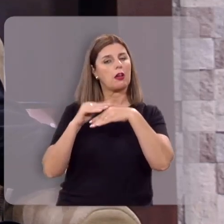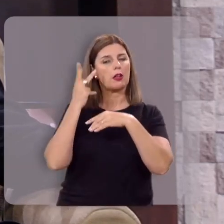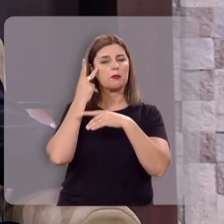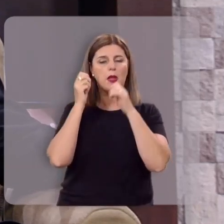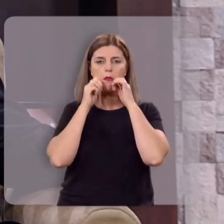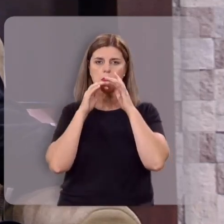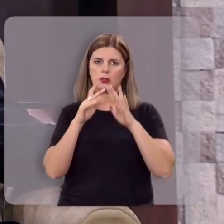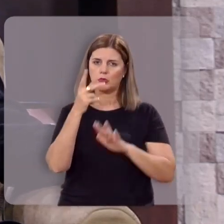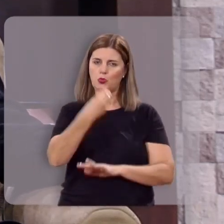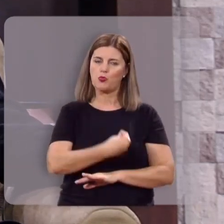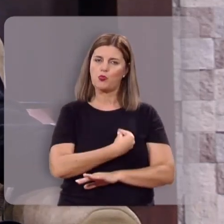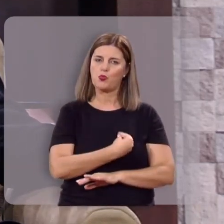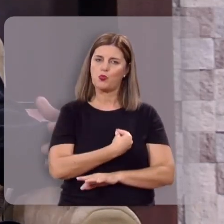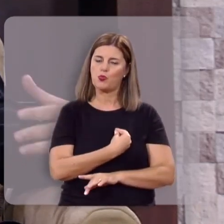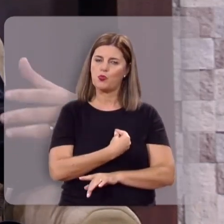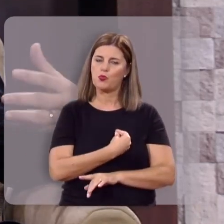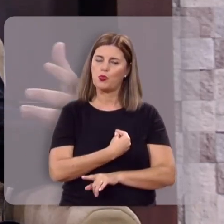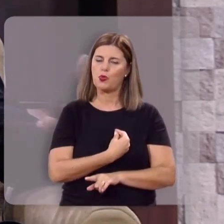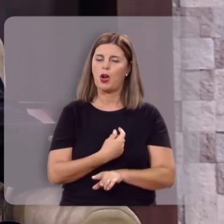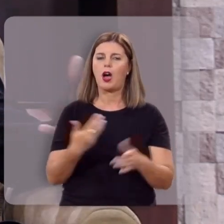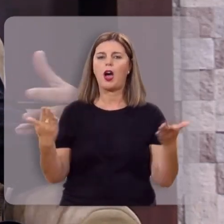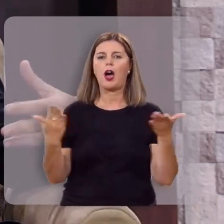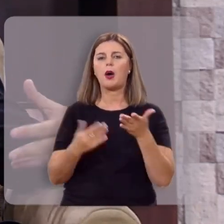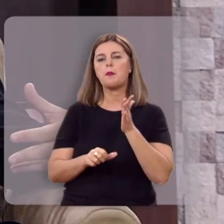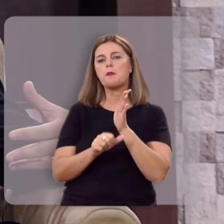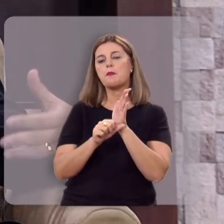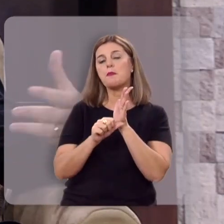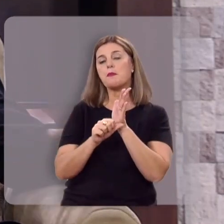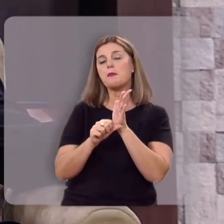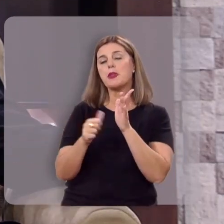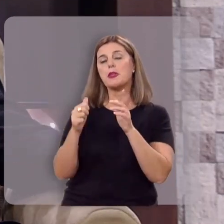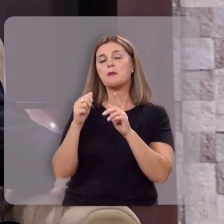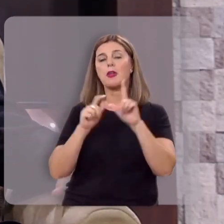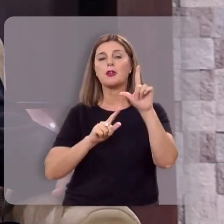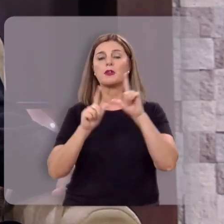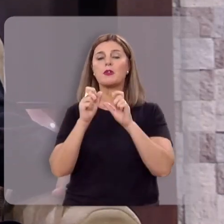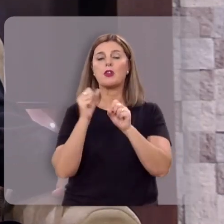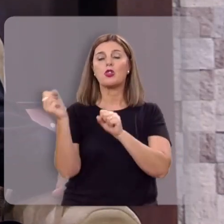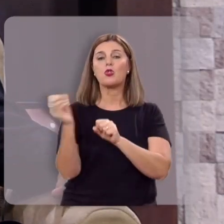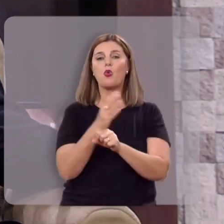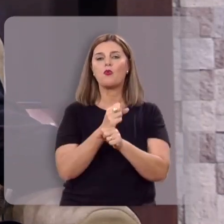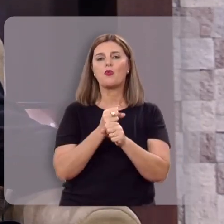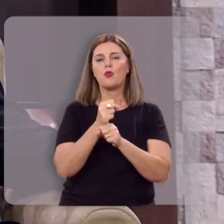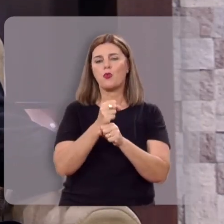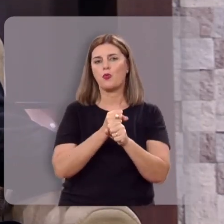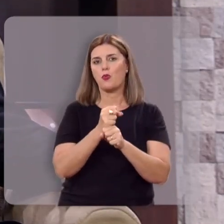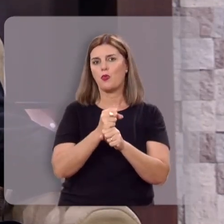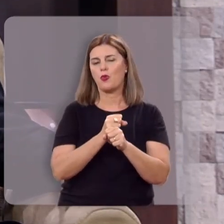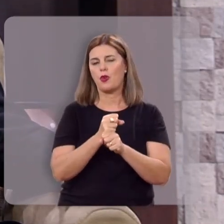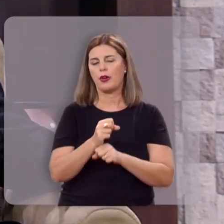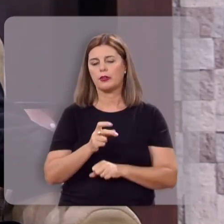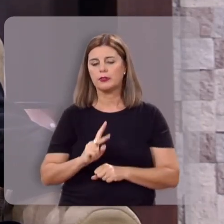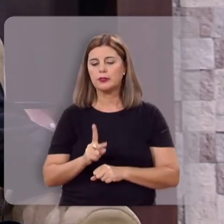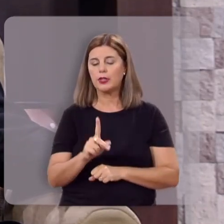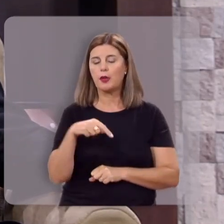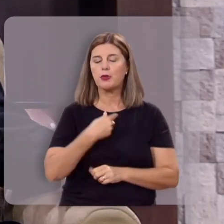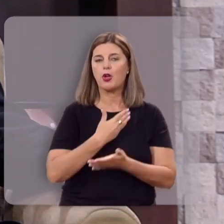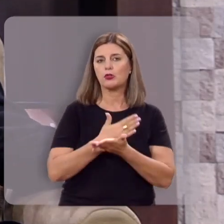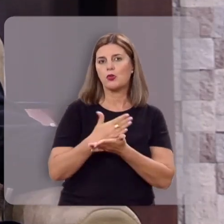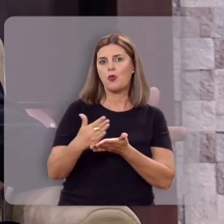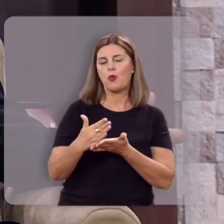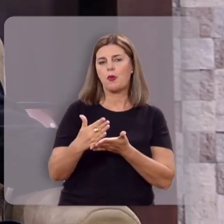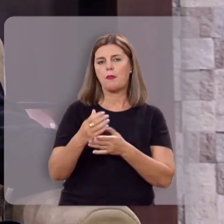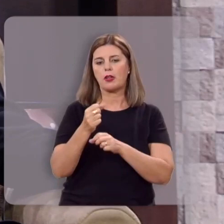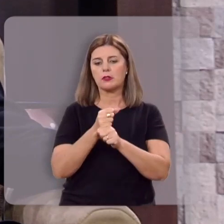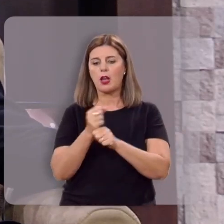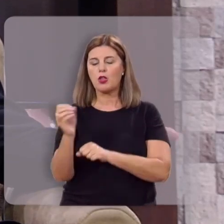para você e agora o primeiro programa desse novo ano. E todas as vezes que nós iniciamos